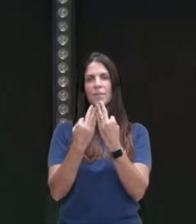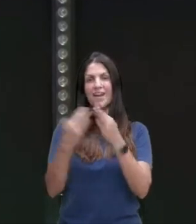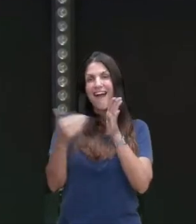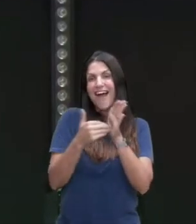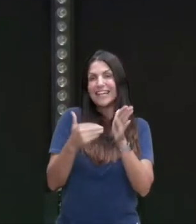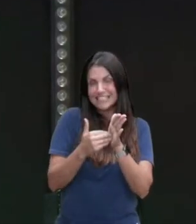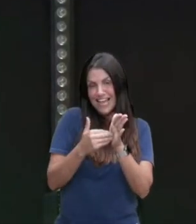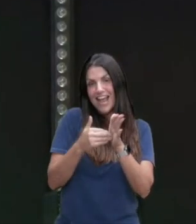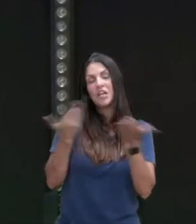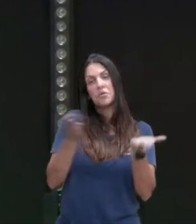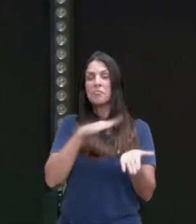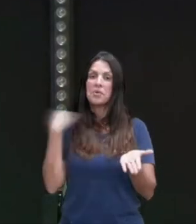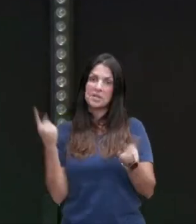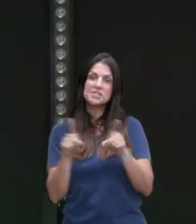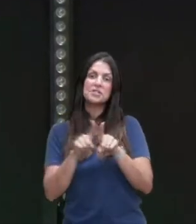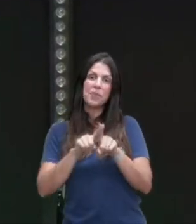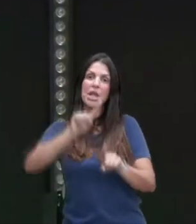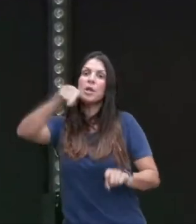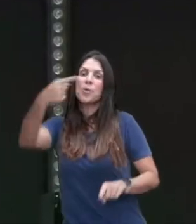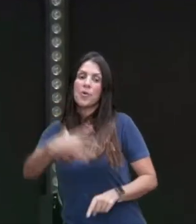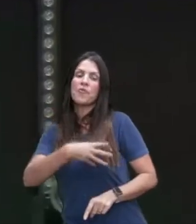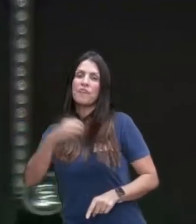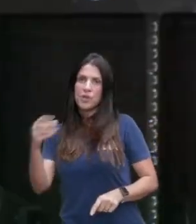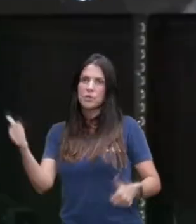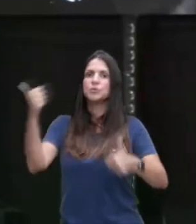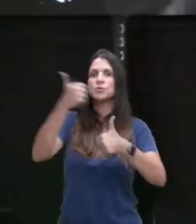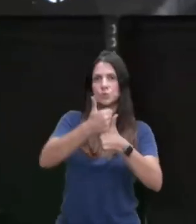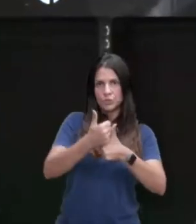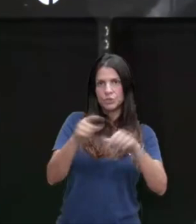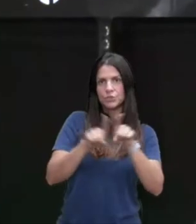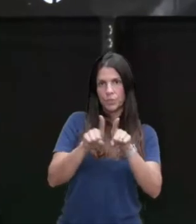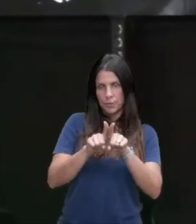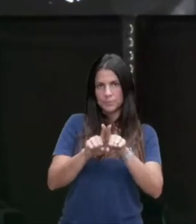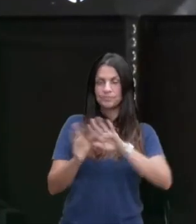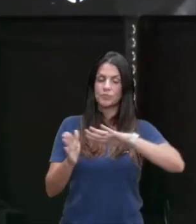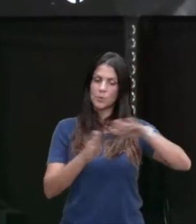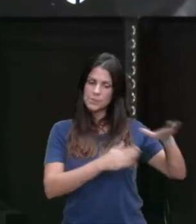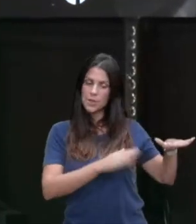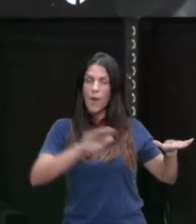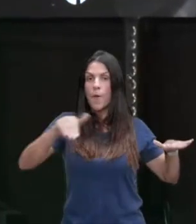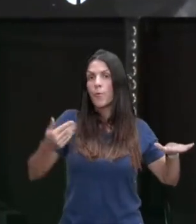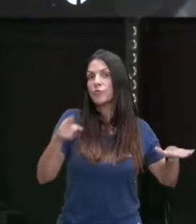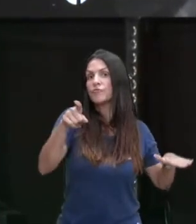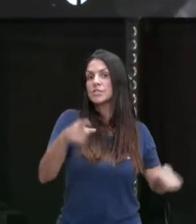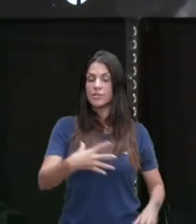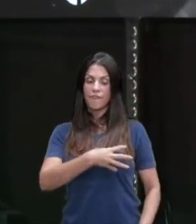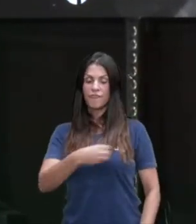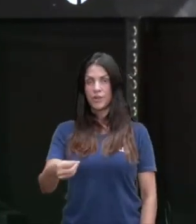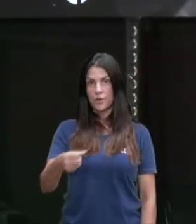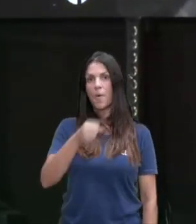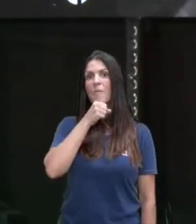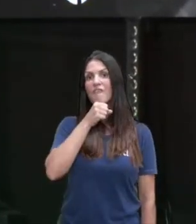ele morresse e um filho dele também assumir essa posição Ou seja quando você era o filho mais velho você tinha uma benção